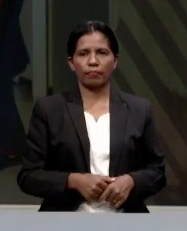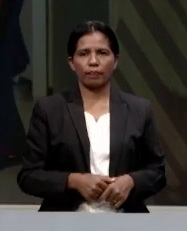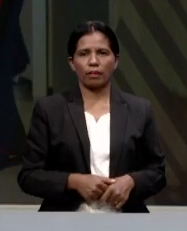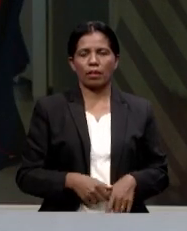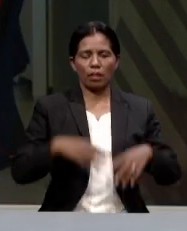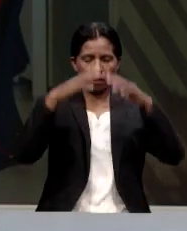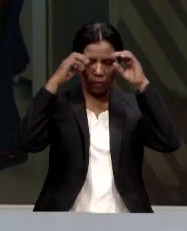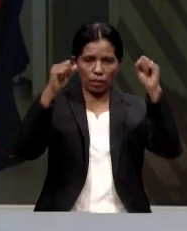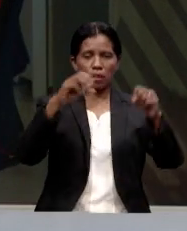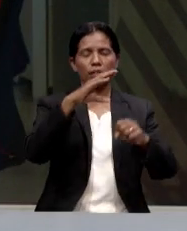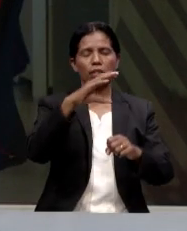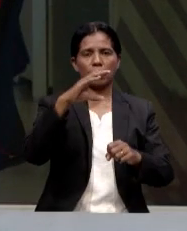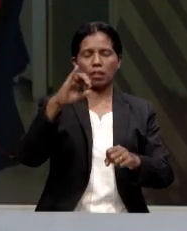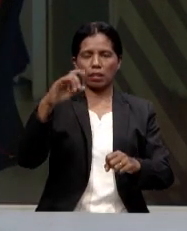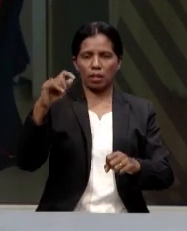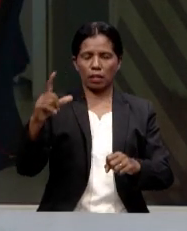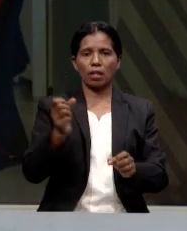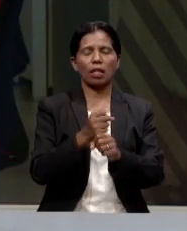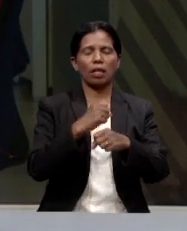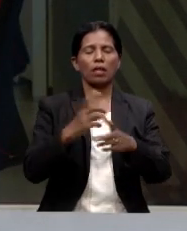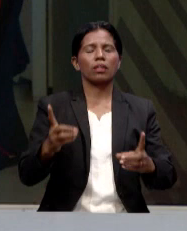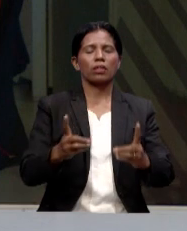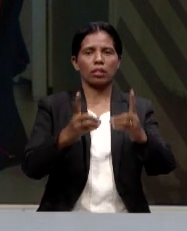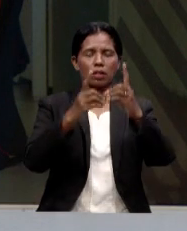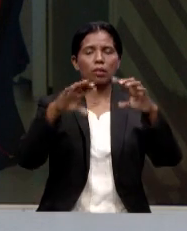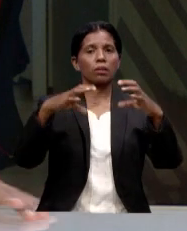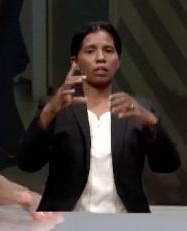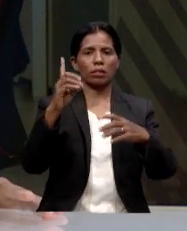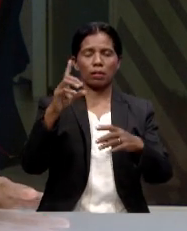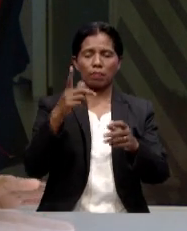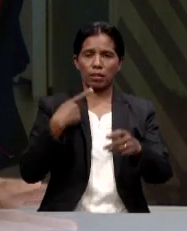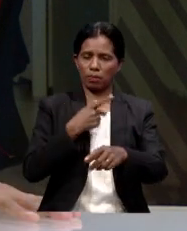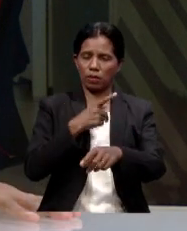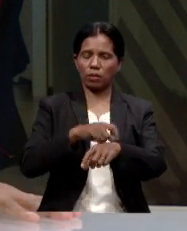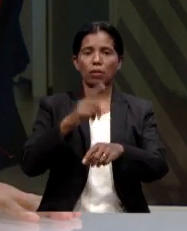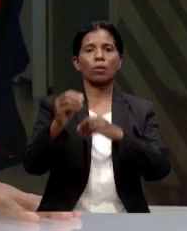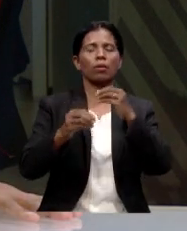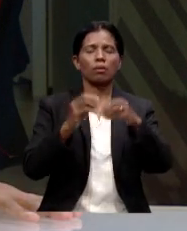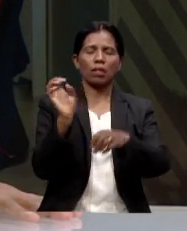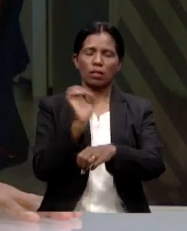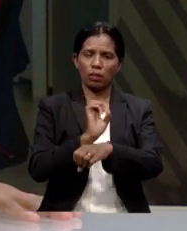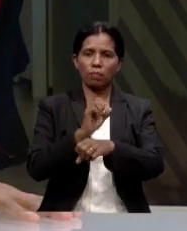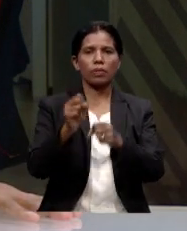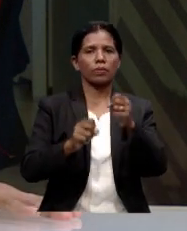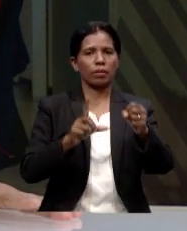Presidente Cicitelli laudência a Comissão de Parlamento Nacional por de qualia com a legislação e economia social.